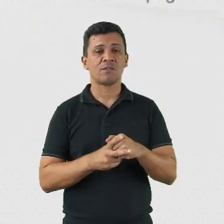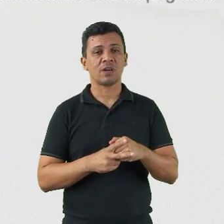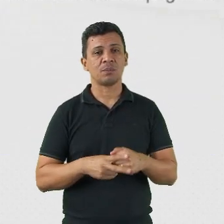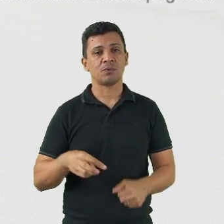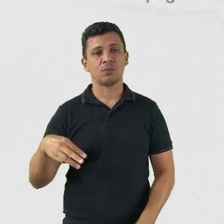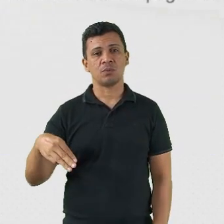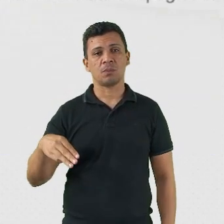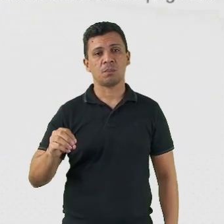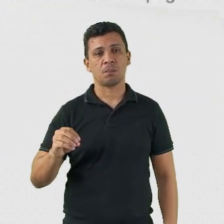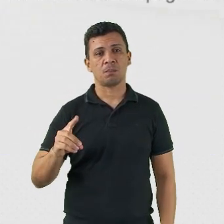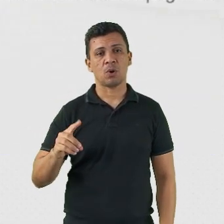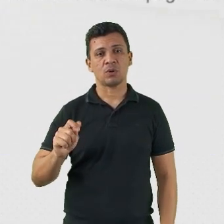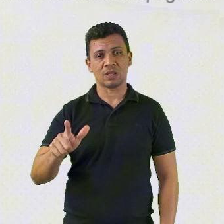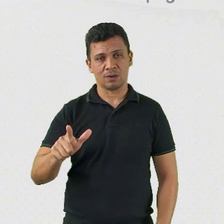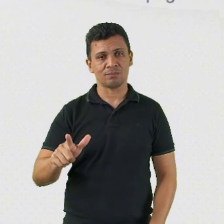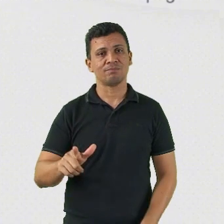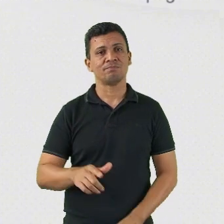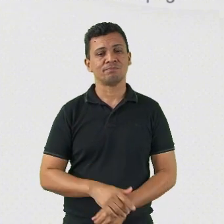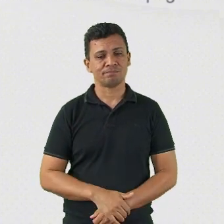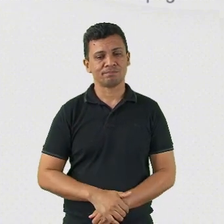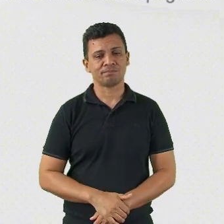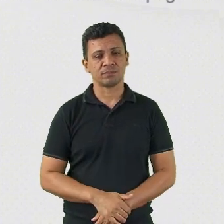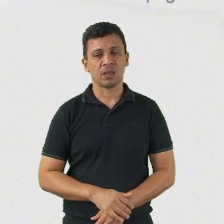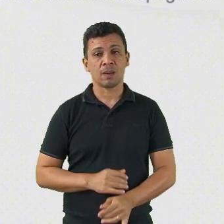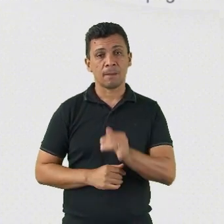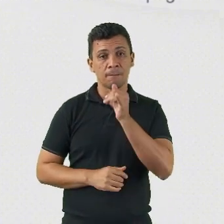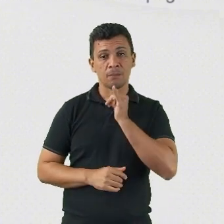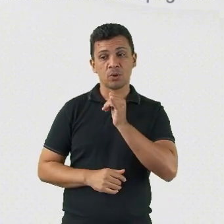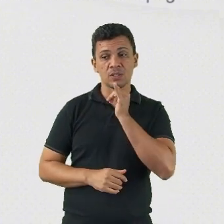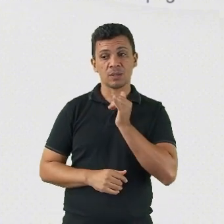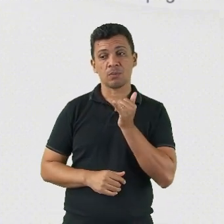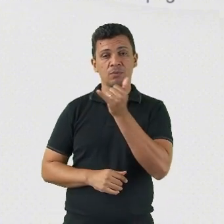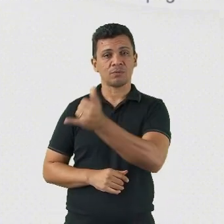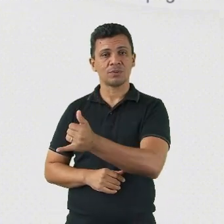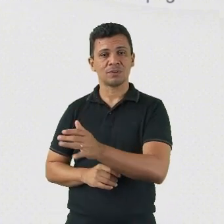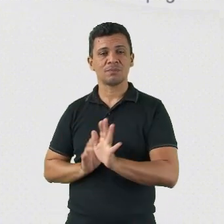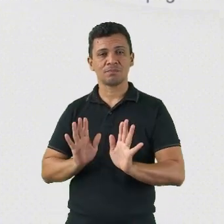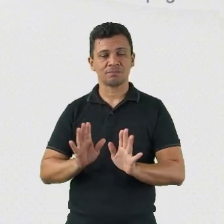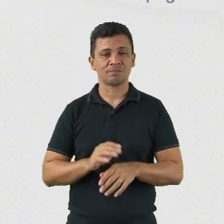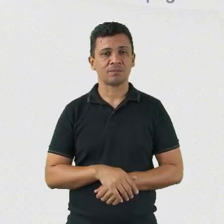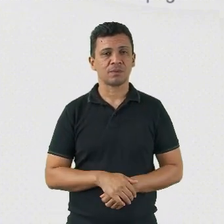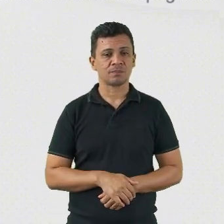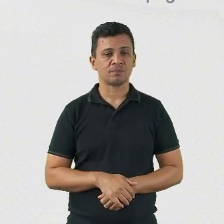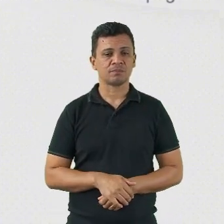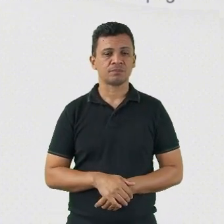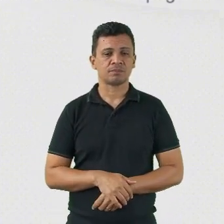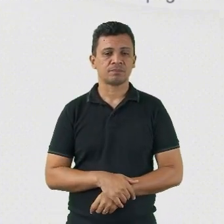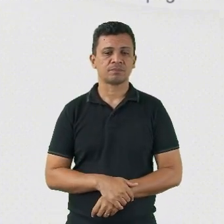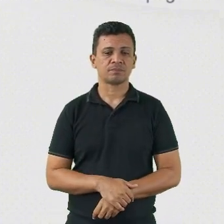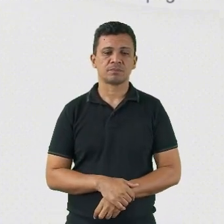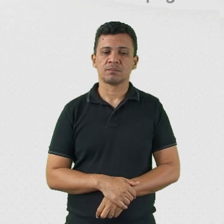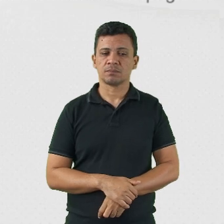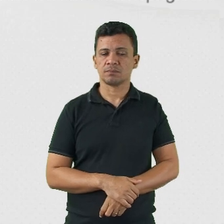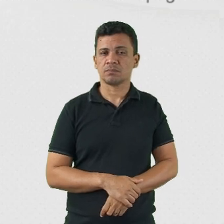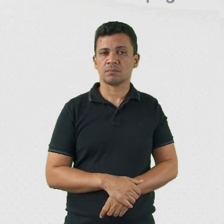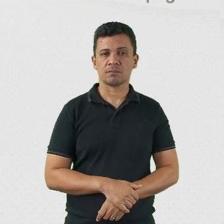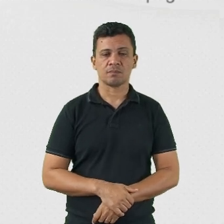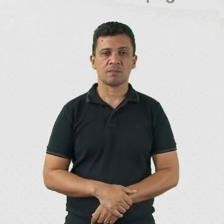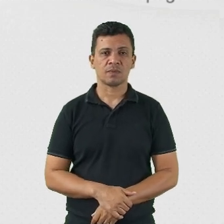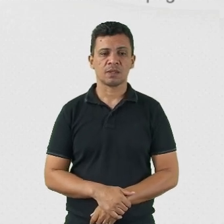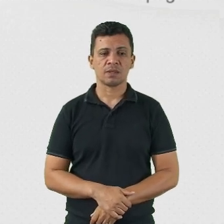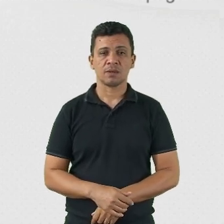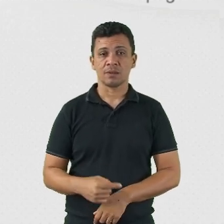faz isso. Por exemplo, eu chego para vocês e eu digo assim: I can speak